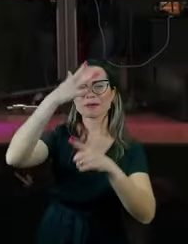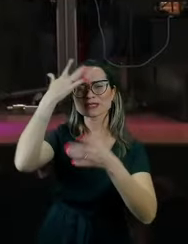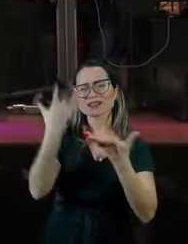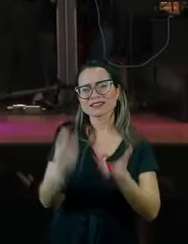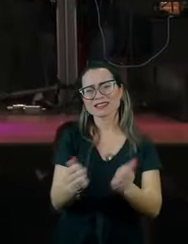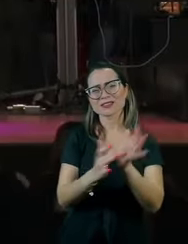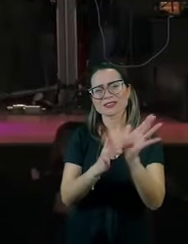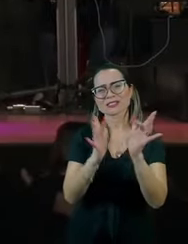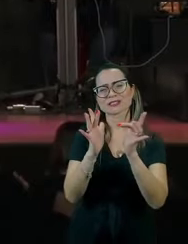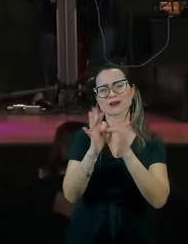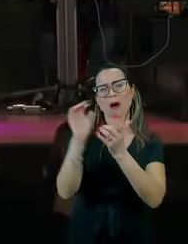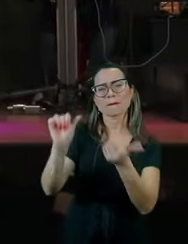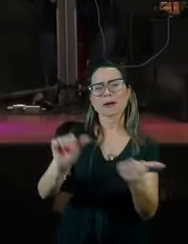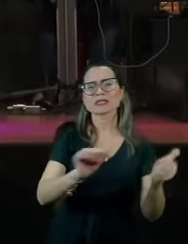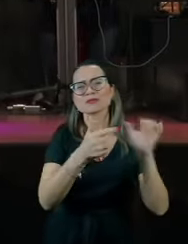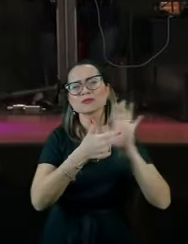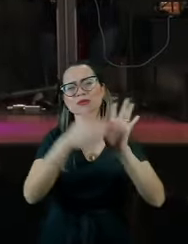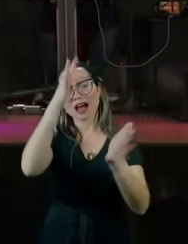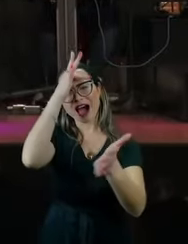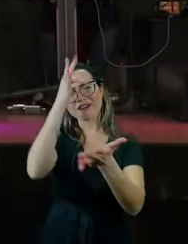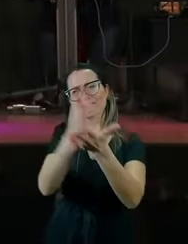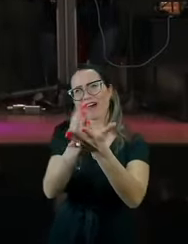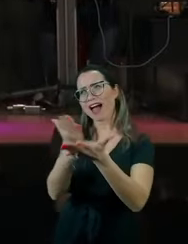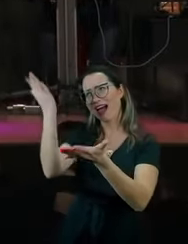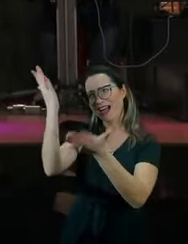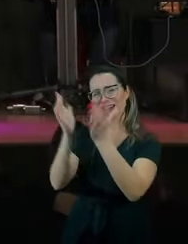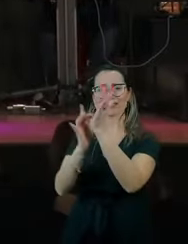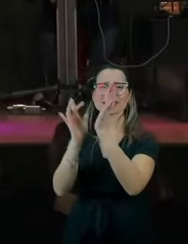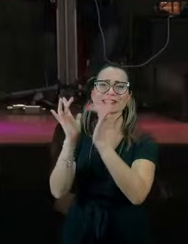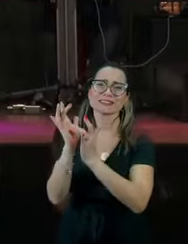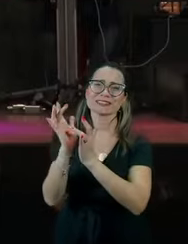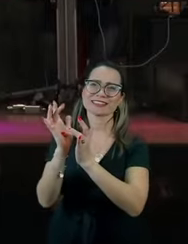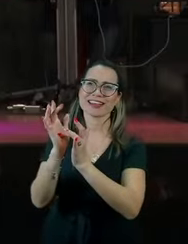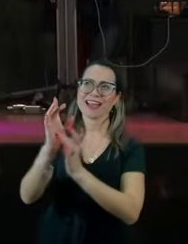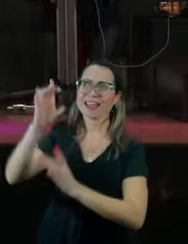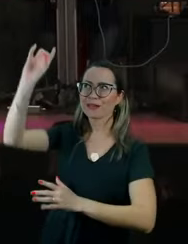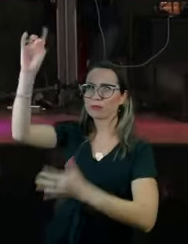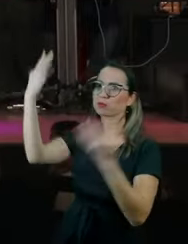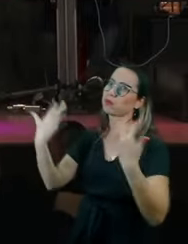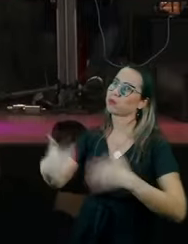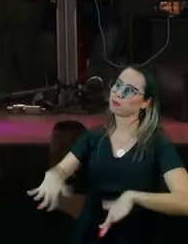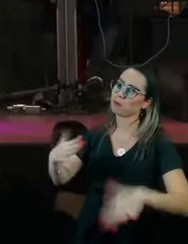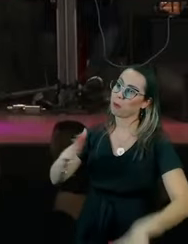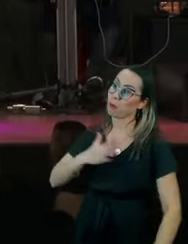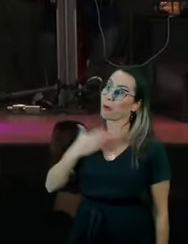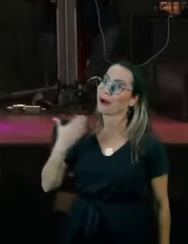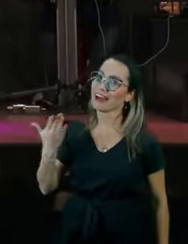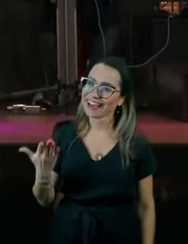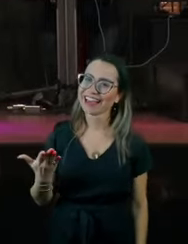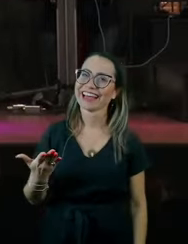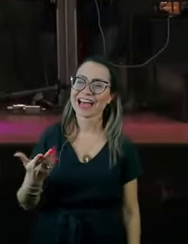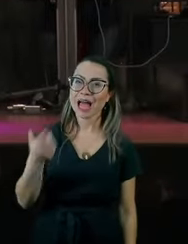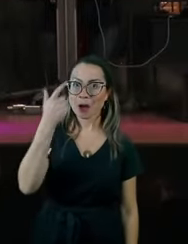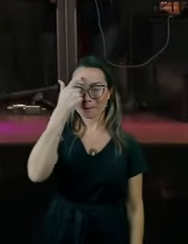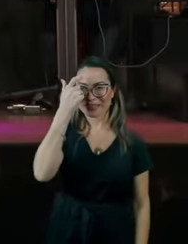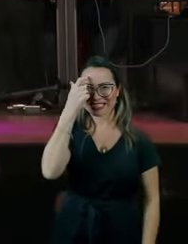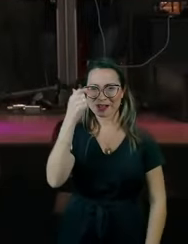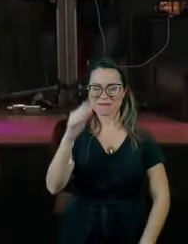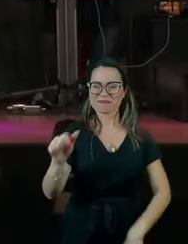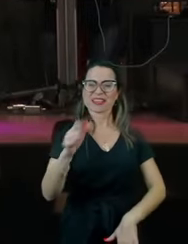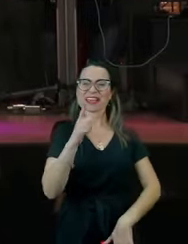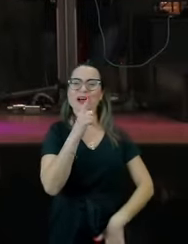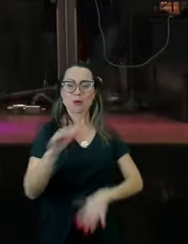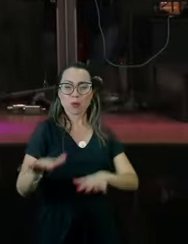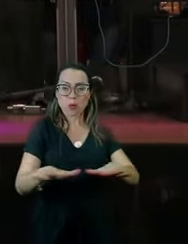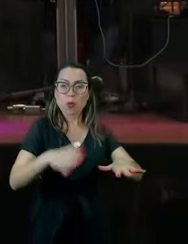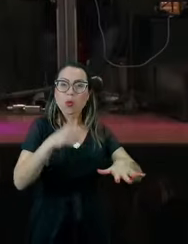batismo, de publicar a sua fé? E Deus nos surpreende, né, gente? Eu que achei que a Lagoa era bem melhor. Eu estava tão triste que